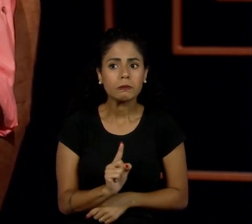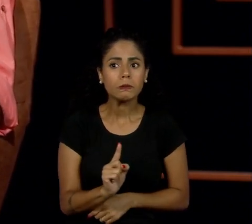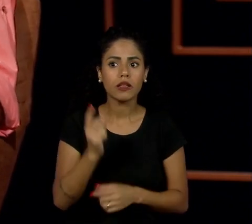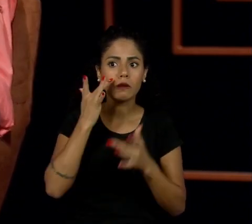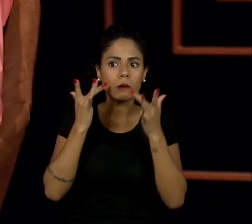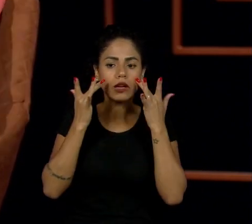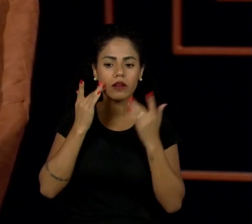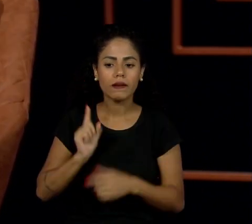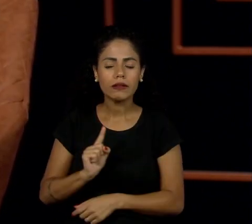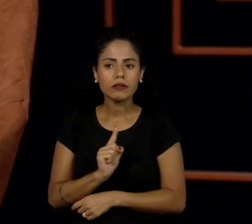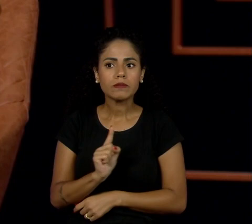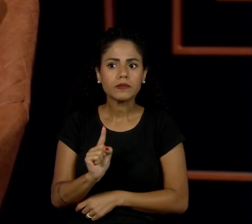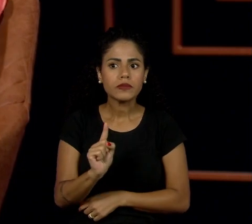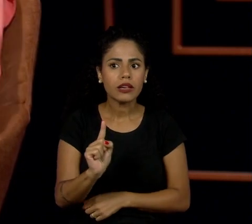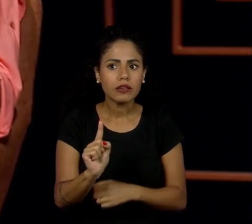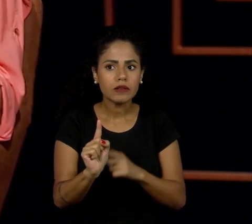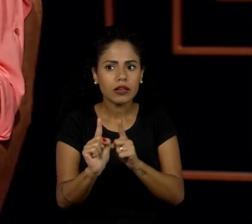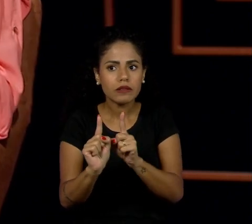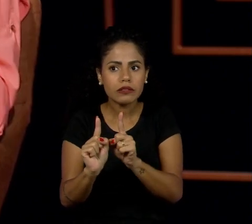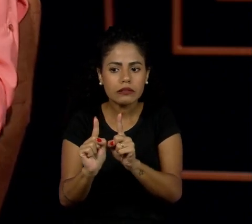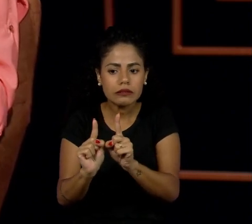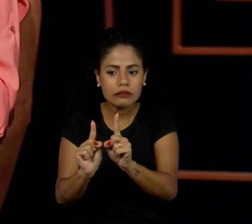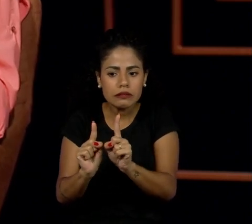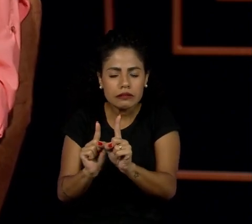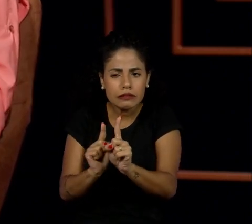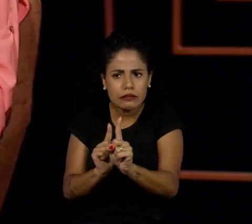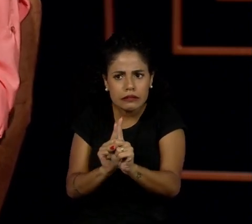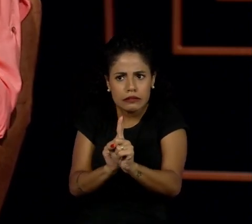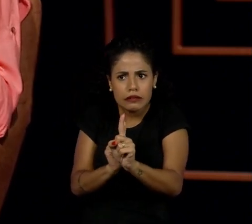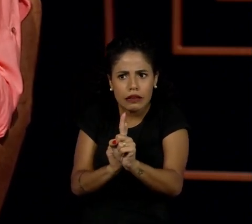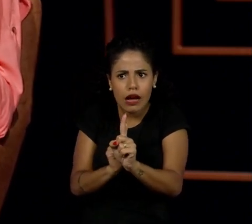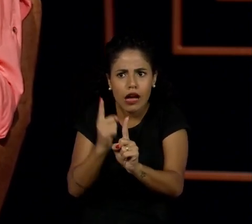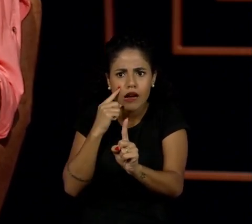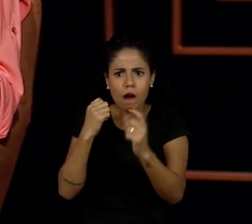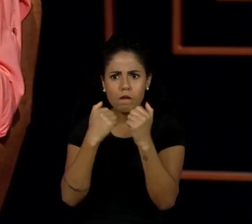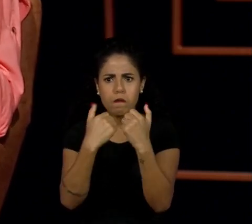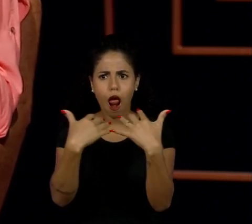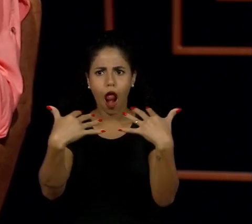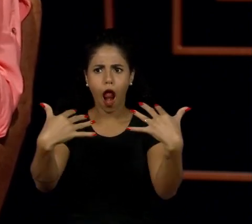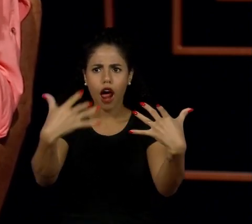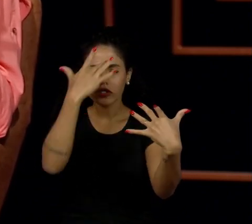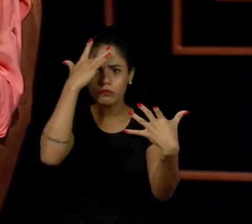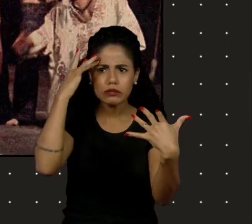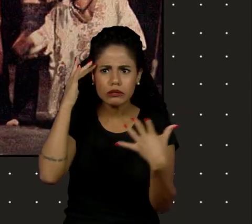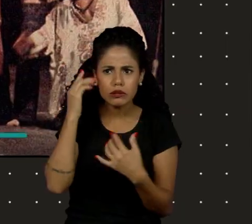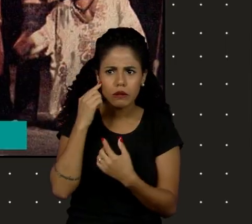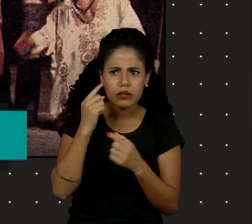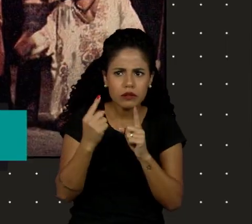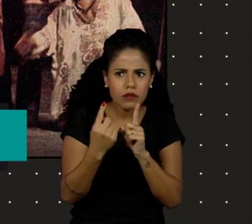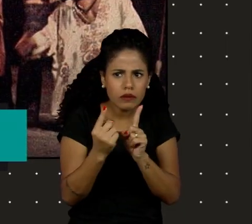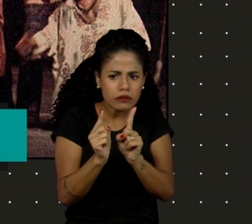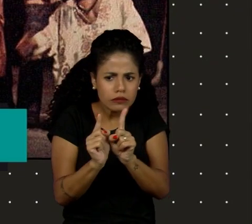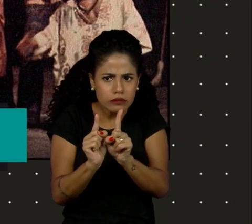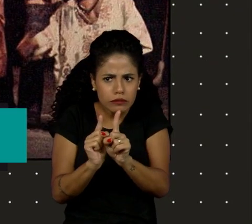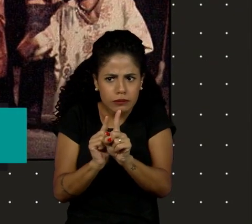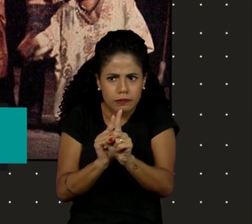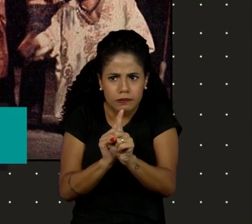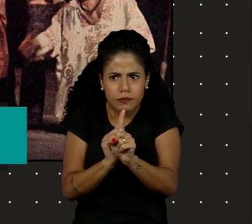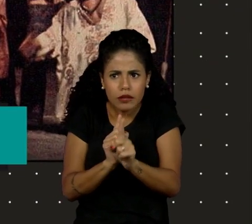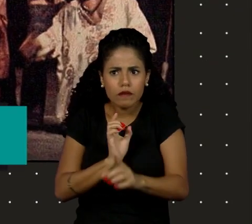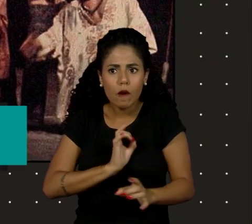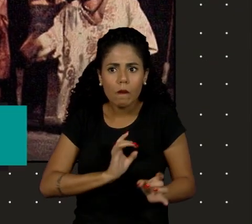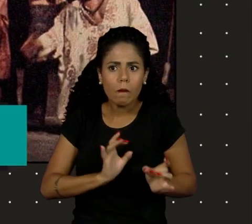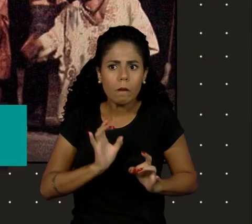Ele ia, eu ficava atrás. Como eram 30 pessoas, era um elenco muito grande, você não chamava tanta atenção assim, né? Então,